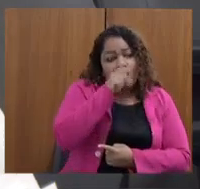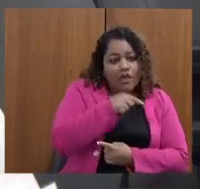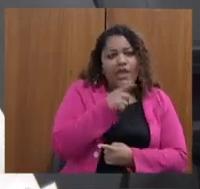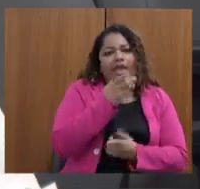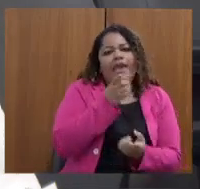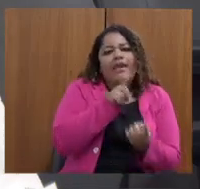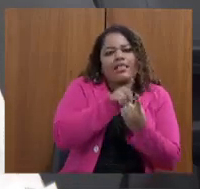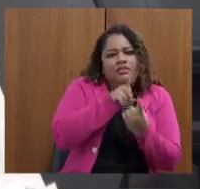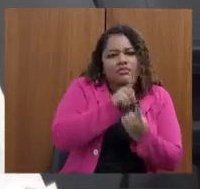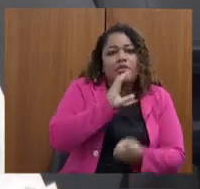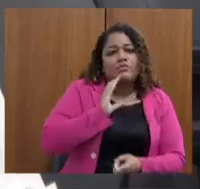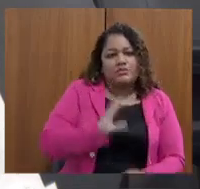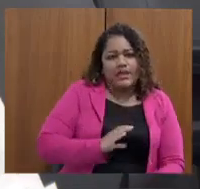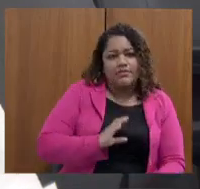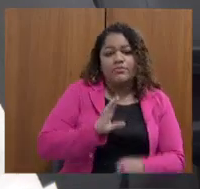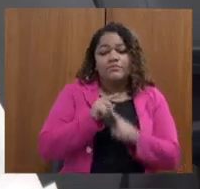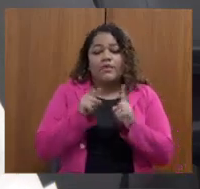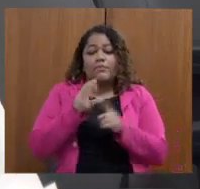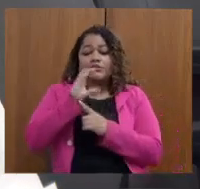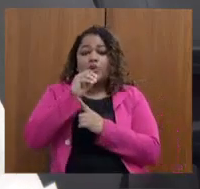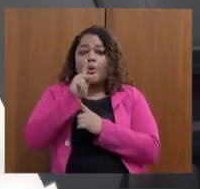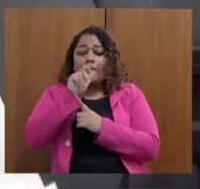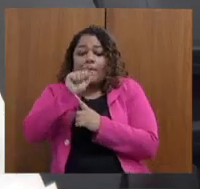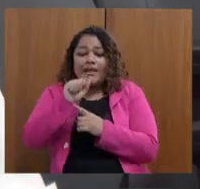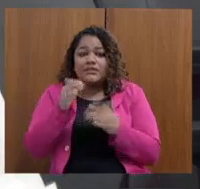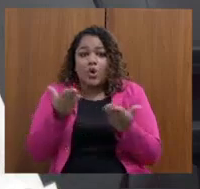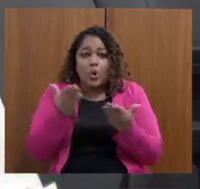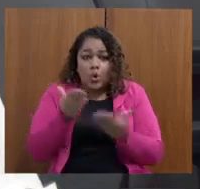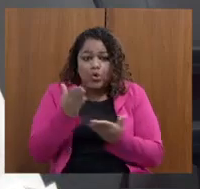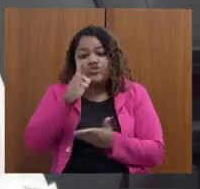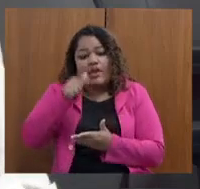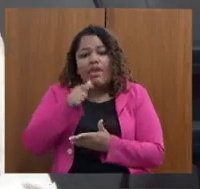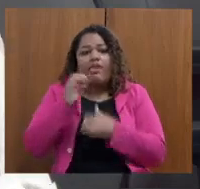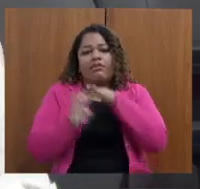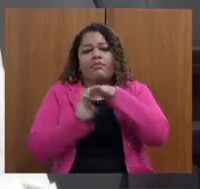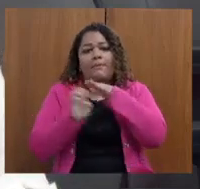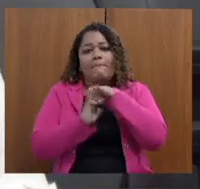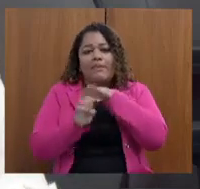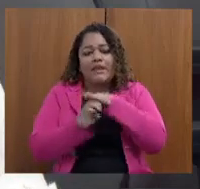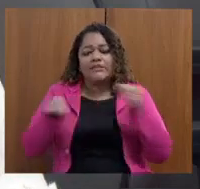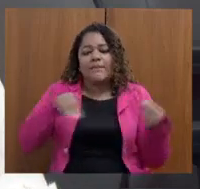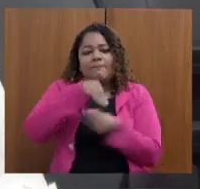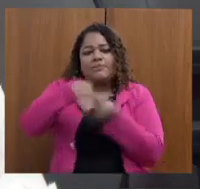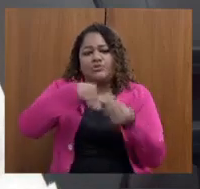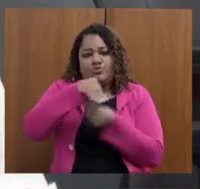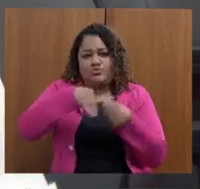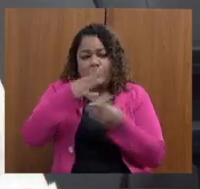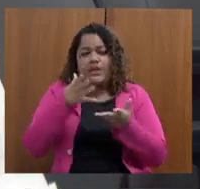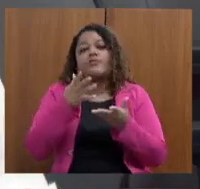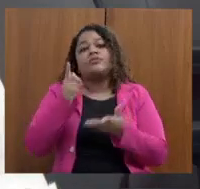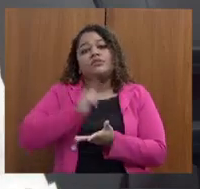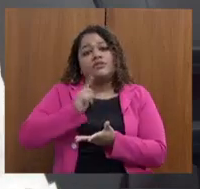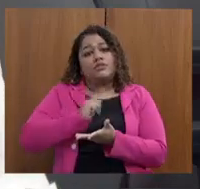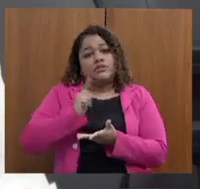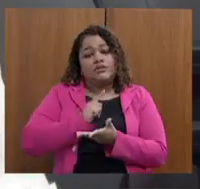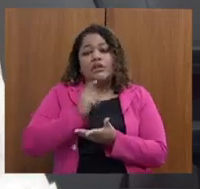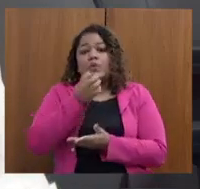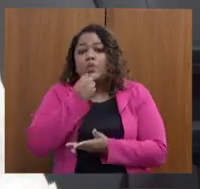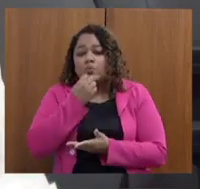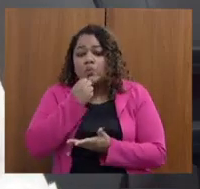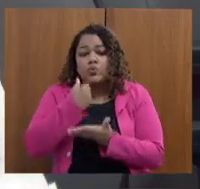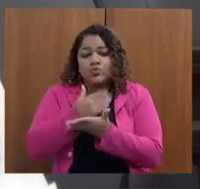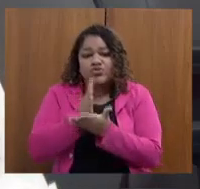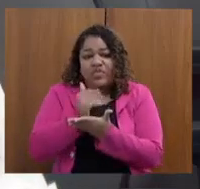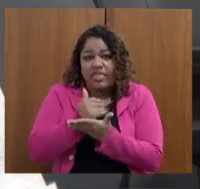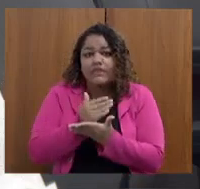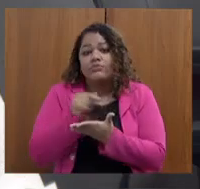como empresa de Capital misto que tá se prestando mais ao papel distribuir lucros e dividendos E esses são relatórios consolidados que a própria empresa